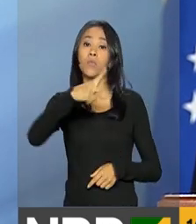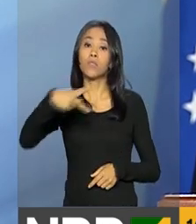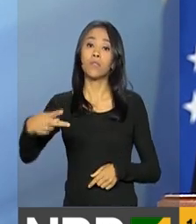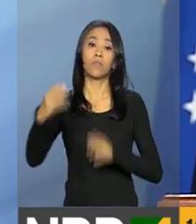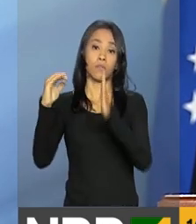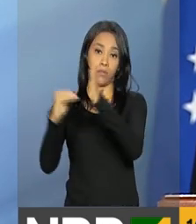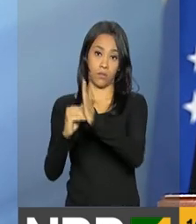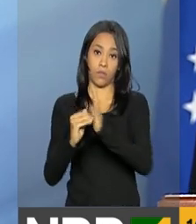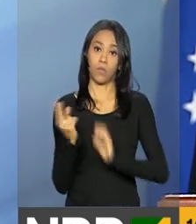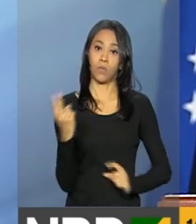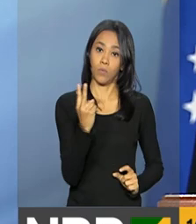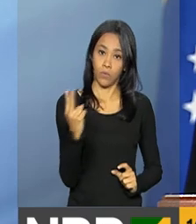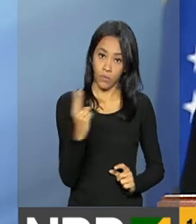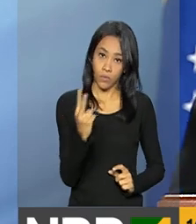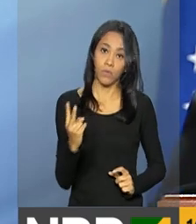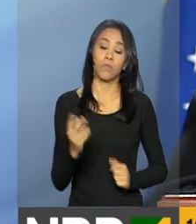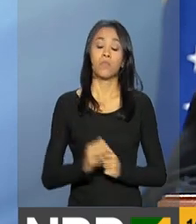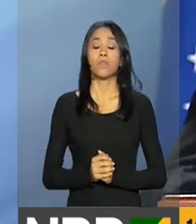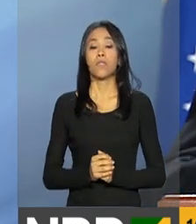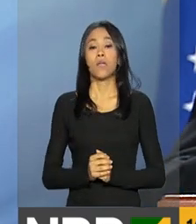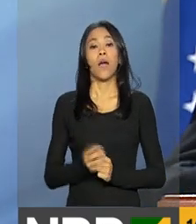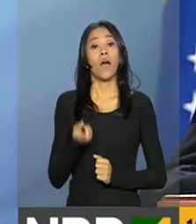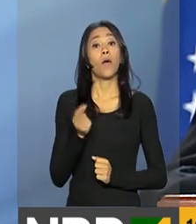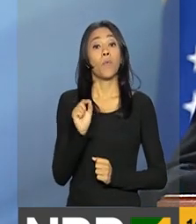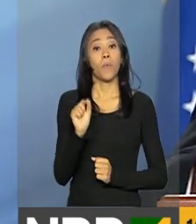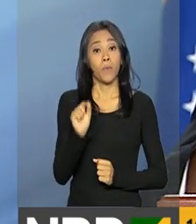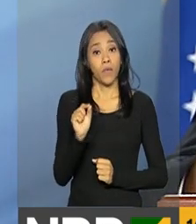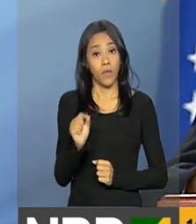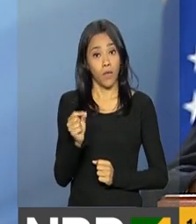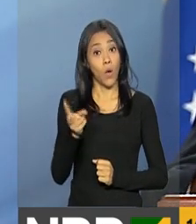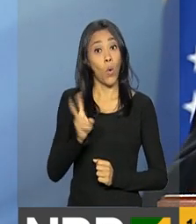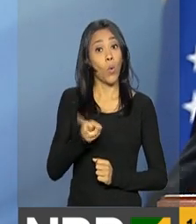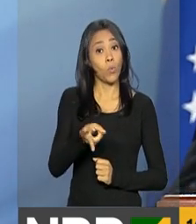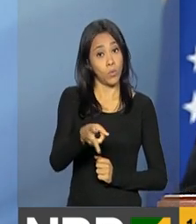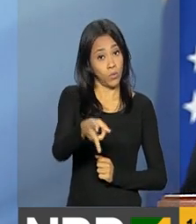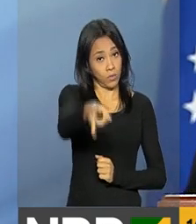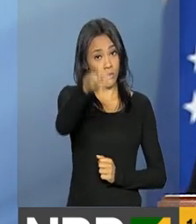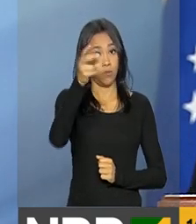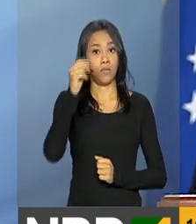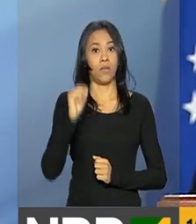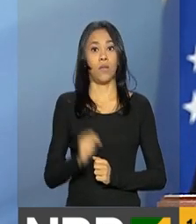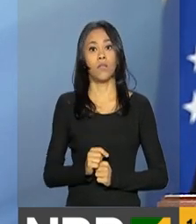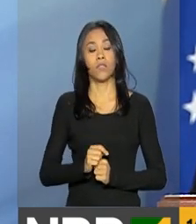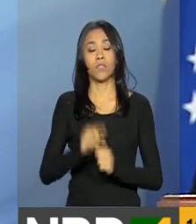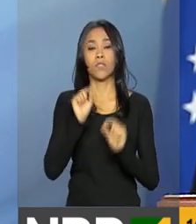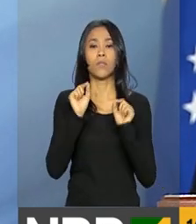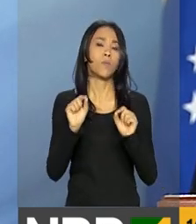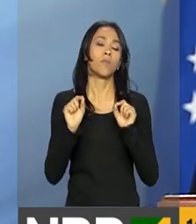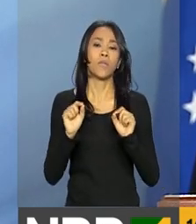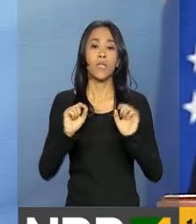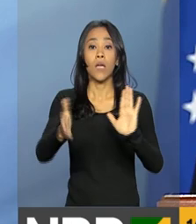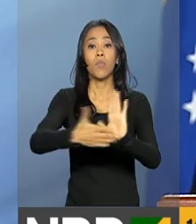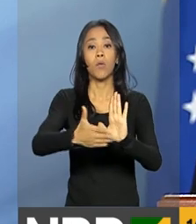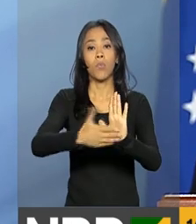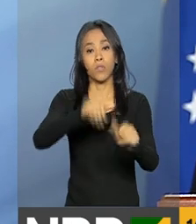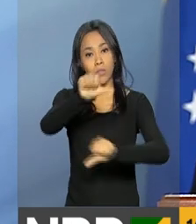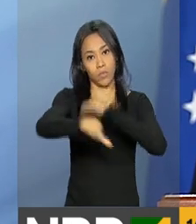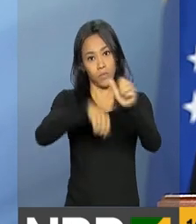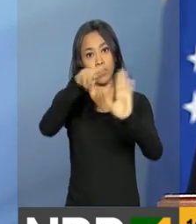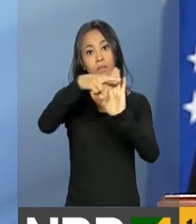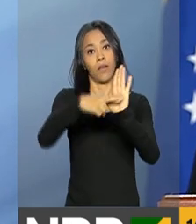Oliveira, a continuidade da tramitação da reforma da